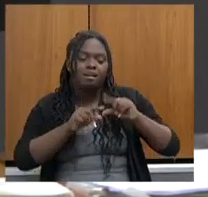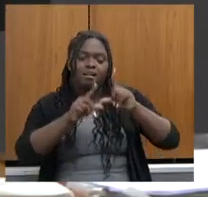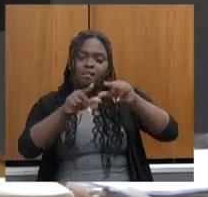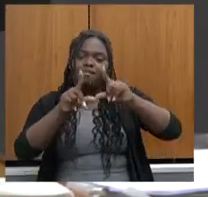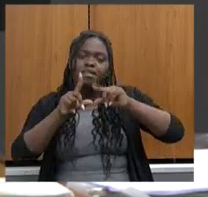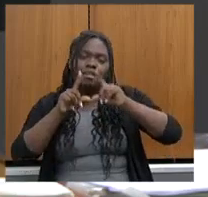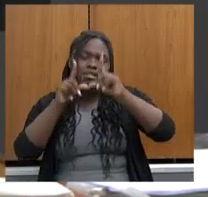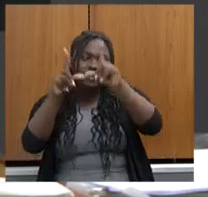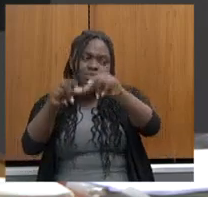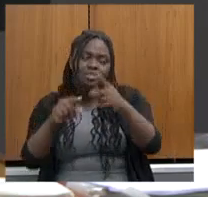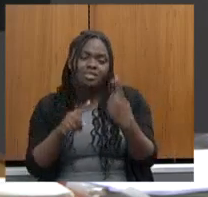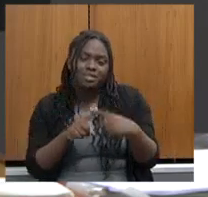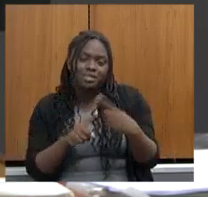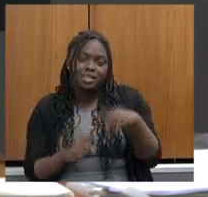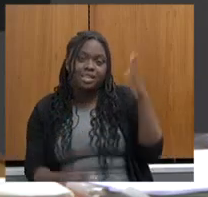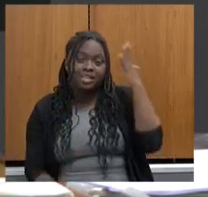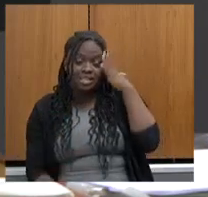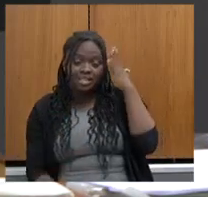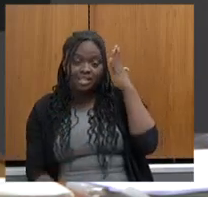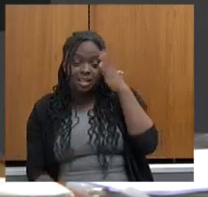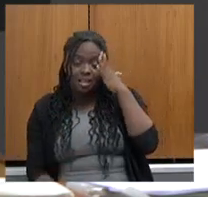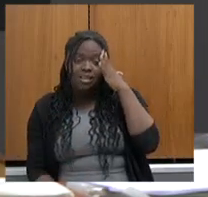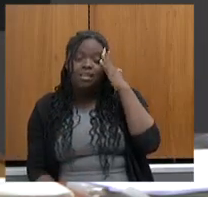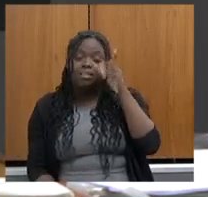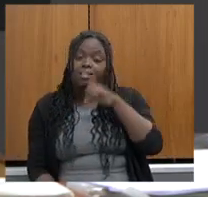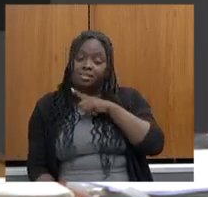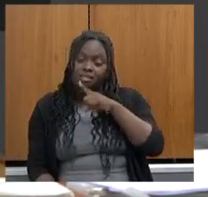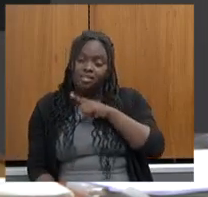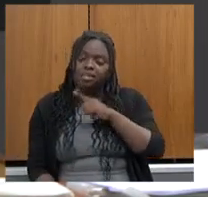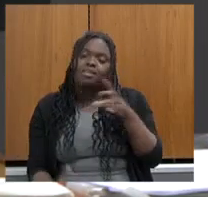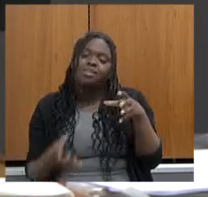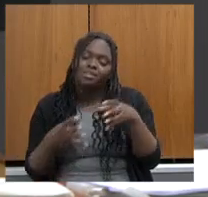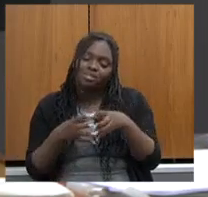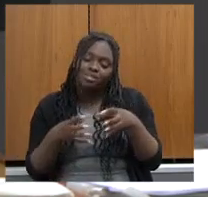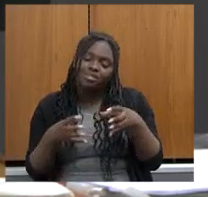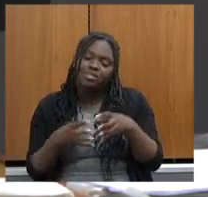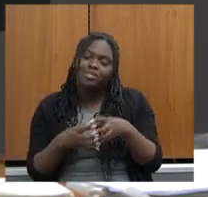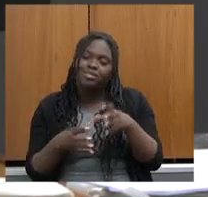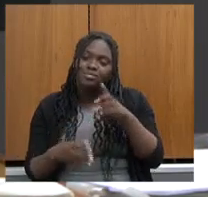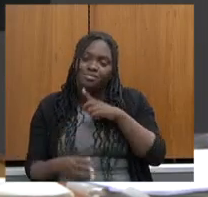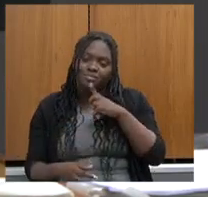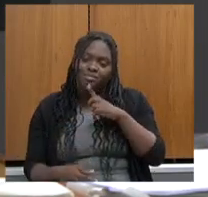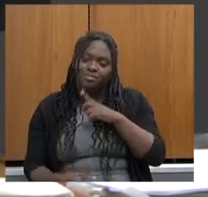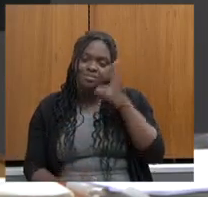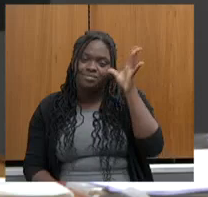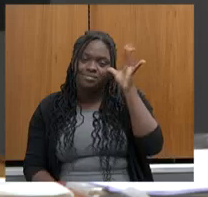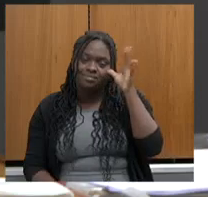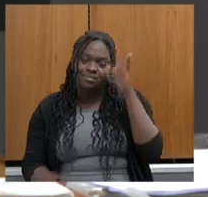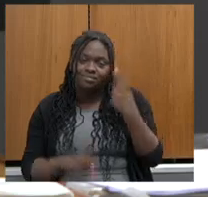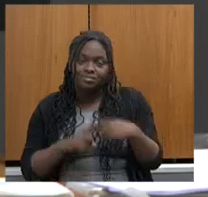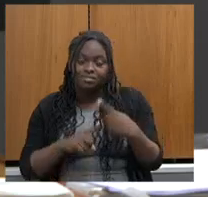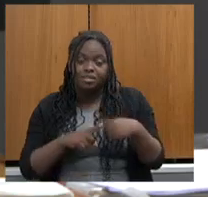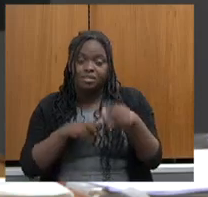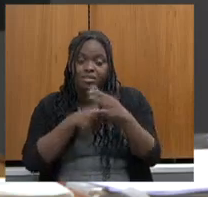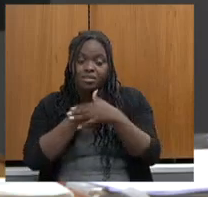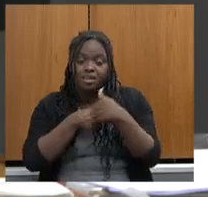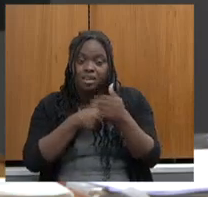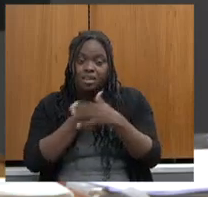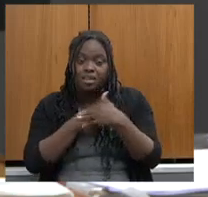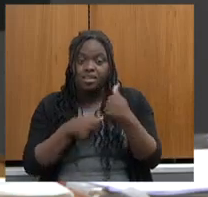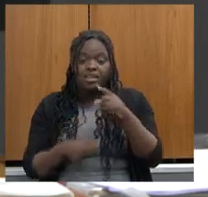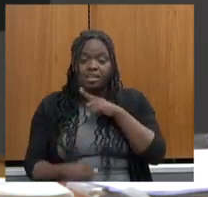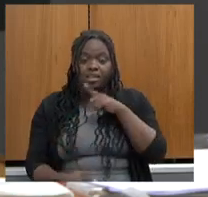porque ele sabe que mesmo assim ia ter público né porque o carinho que nós temos pelo